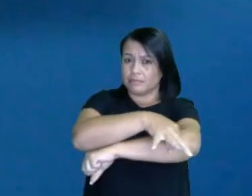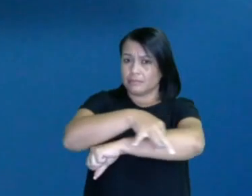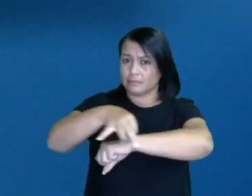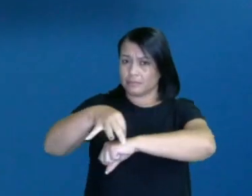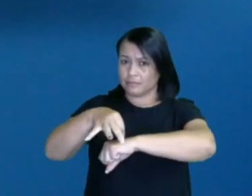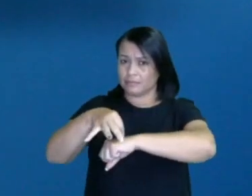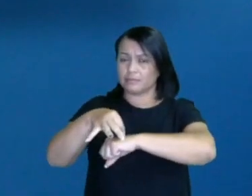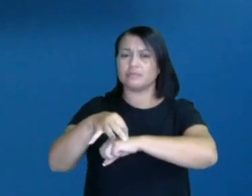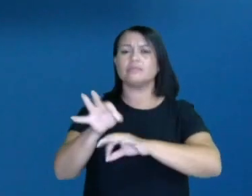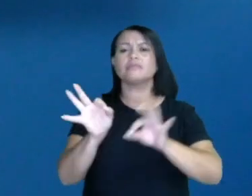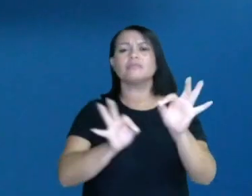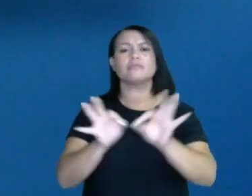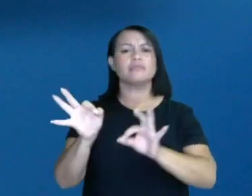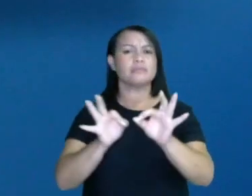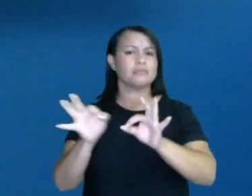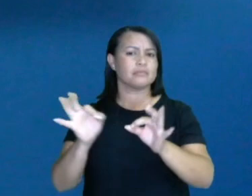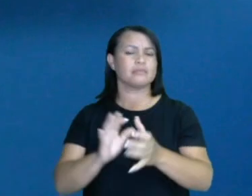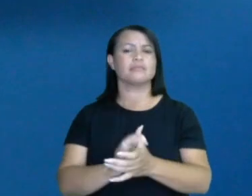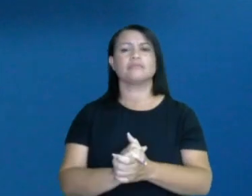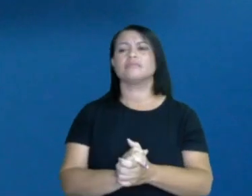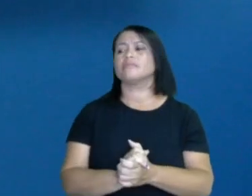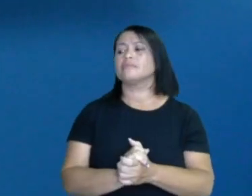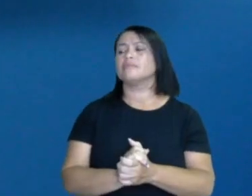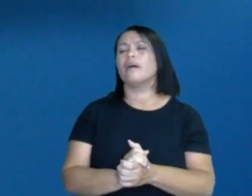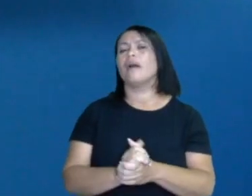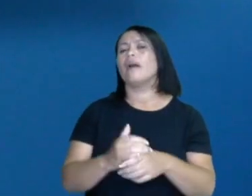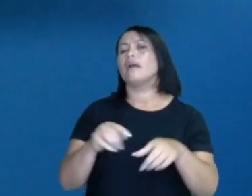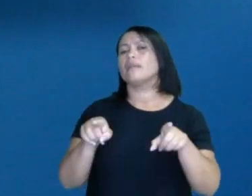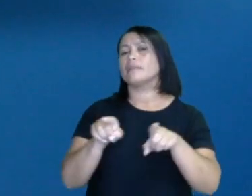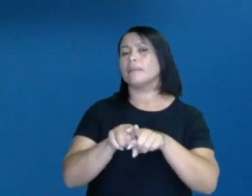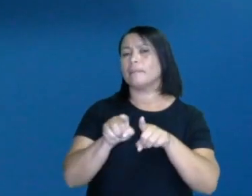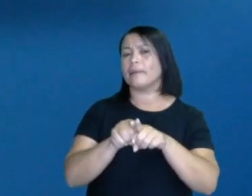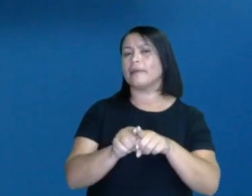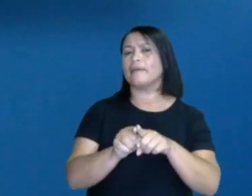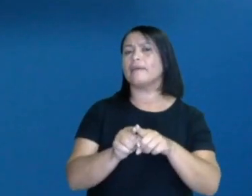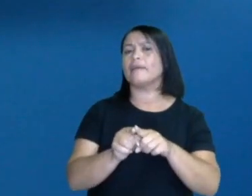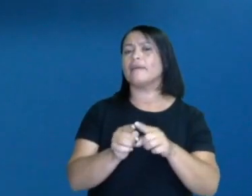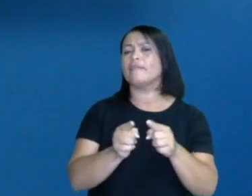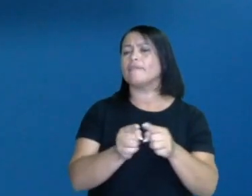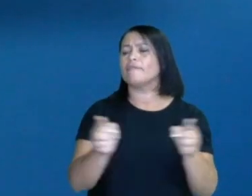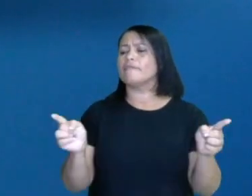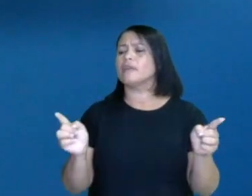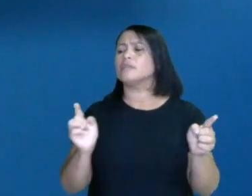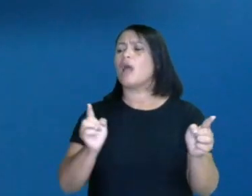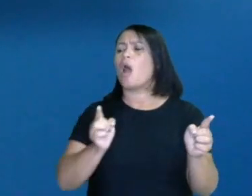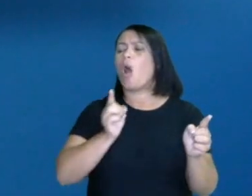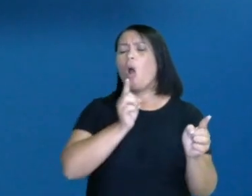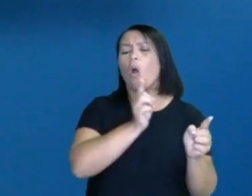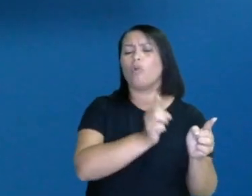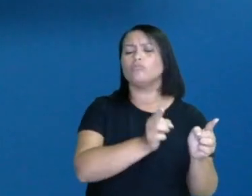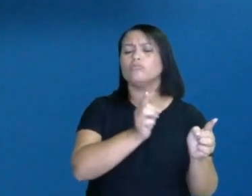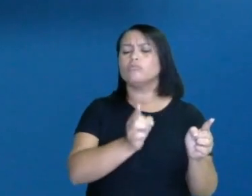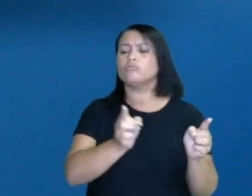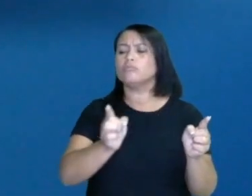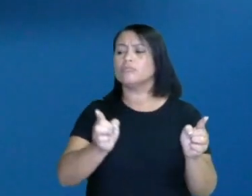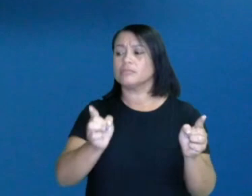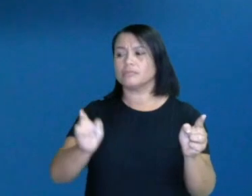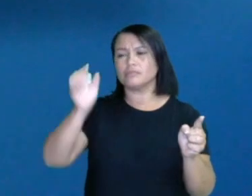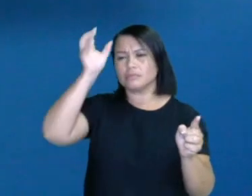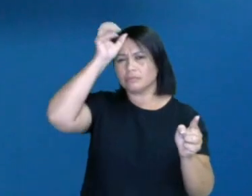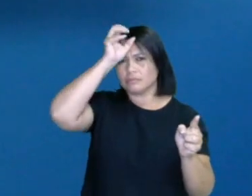sua reta numérica. E vai colocar os pontinhos. Aqui nós estamos aprendendo os